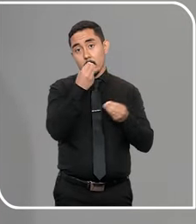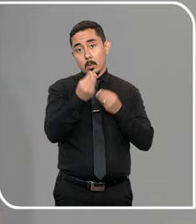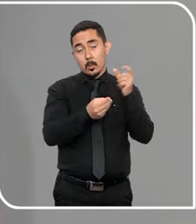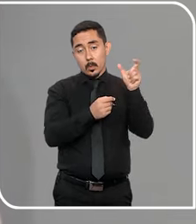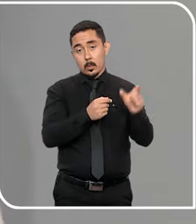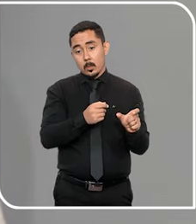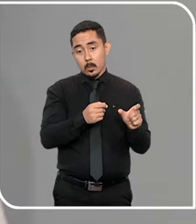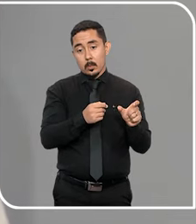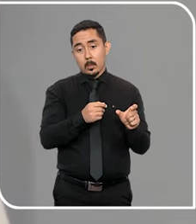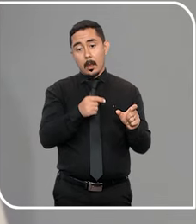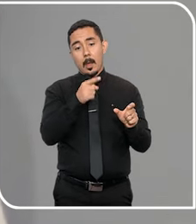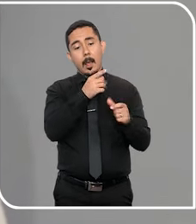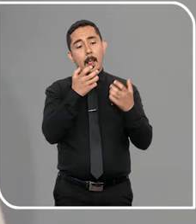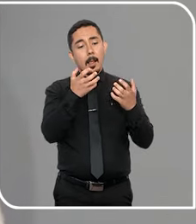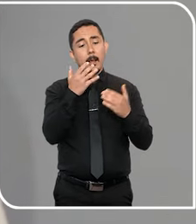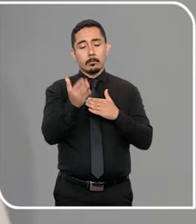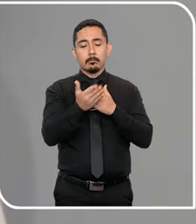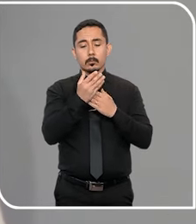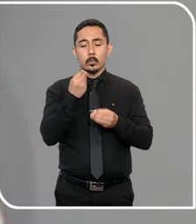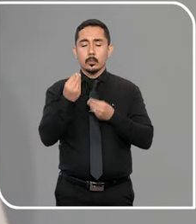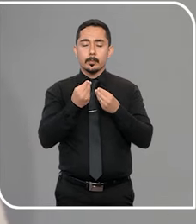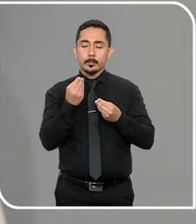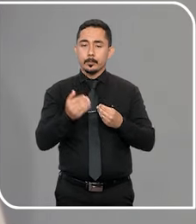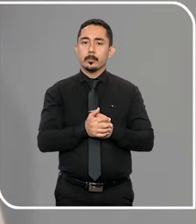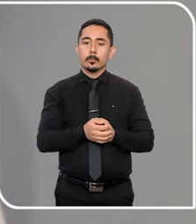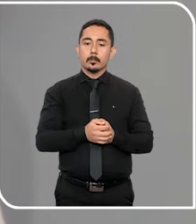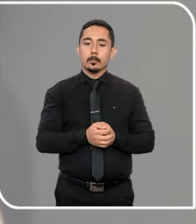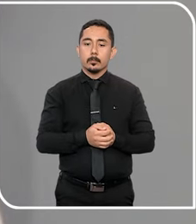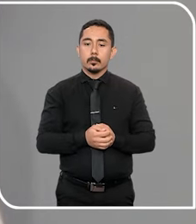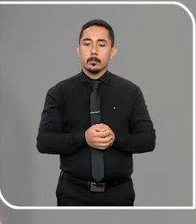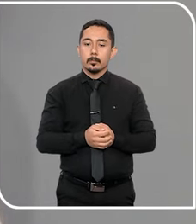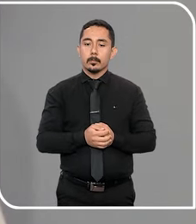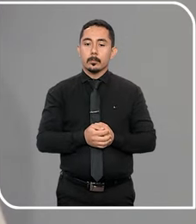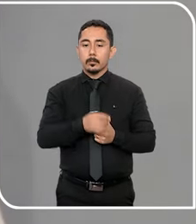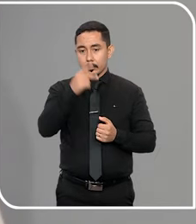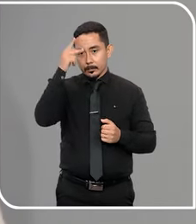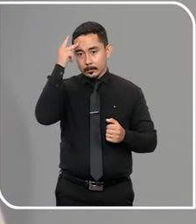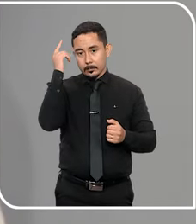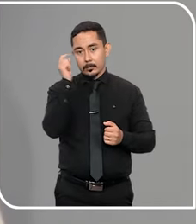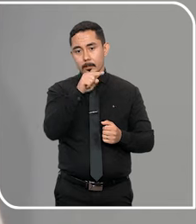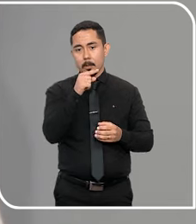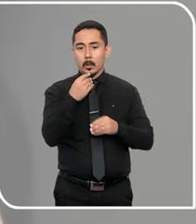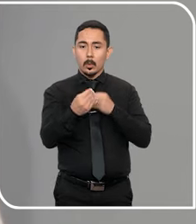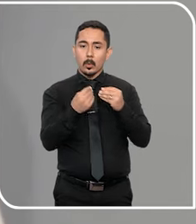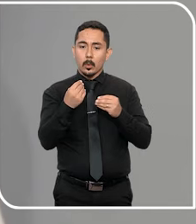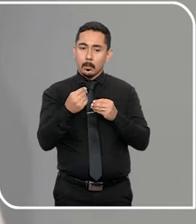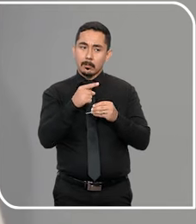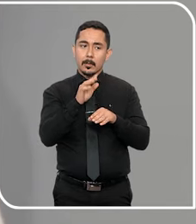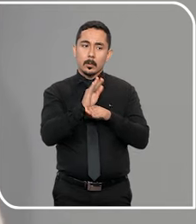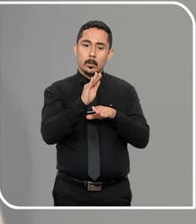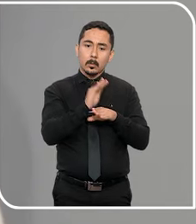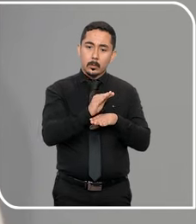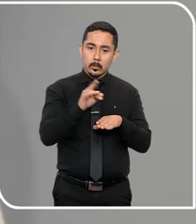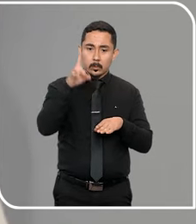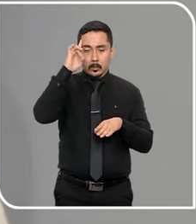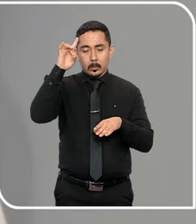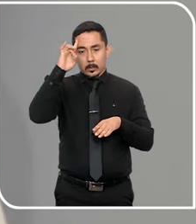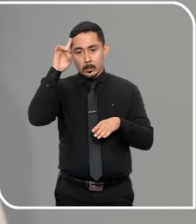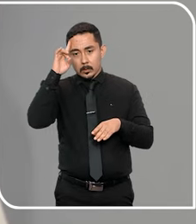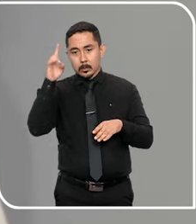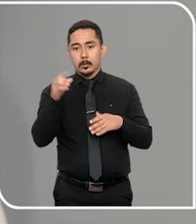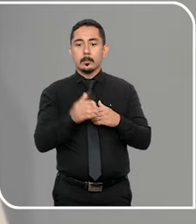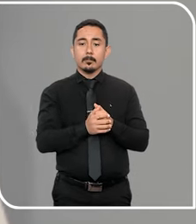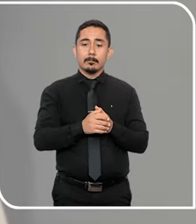deficiência né como ela gostaria que se ajudada como ela gostaria né que aquela pessoa participasse ali